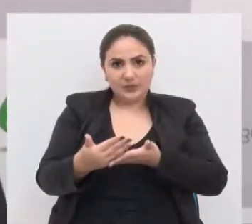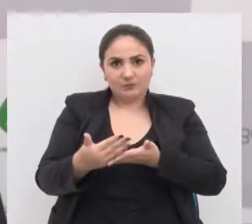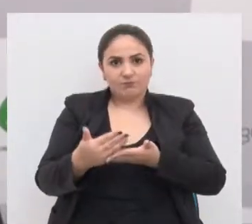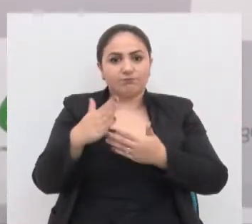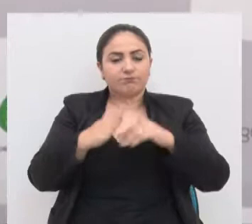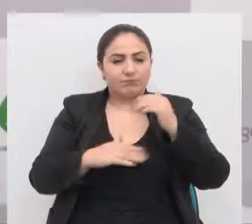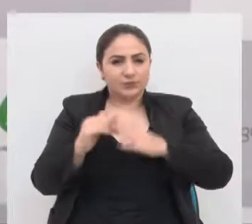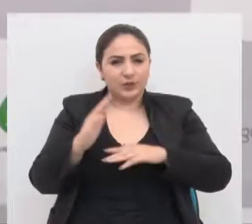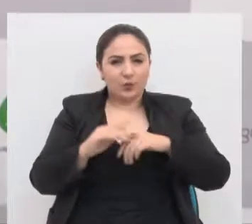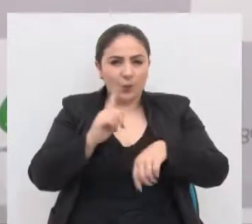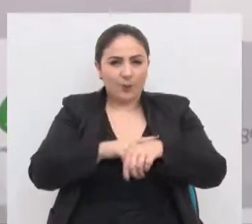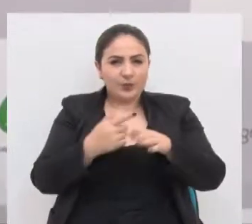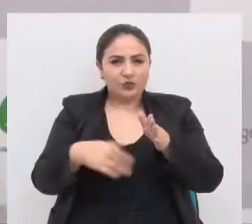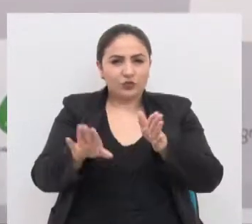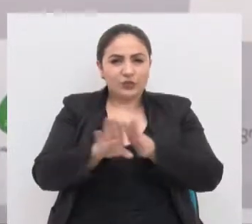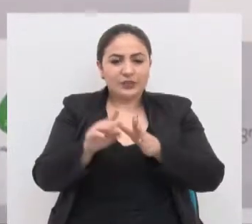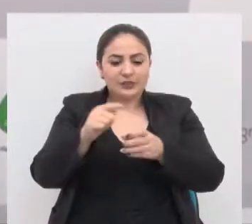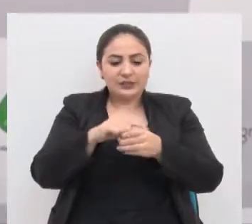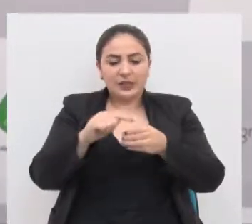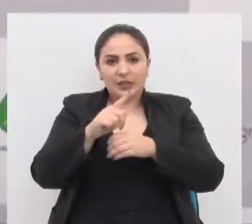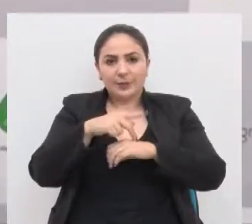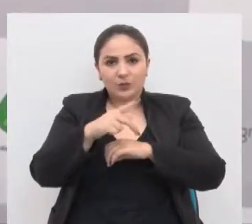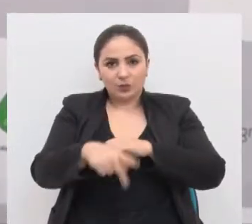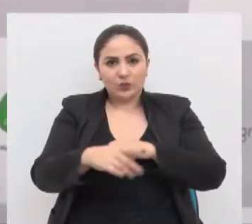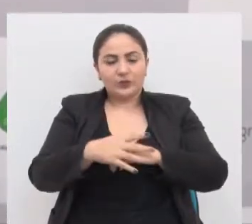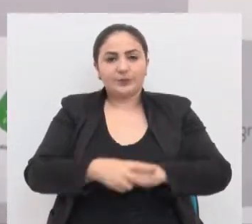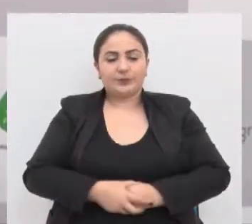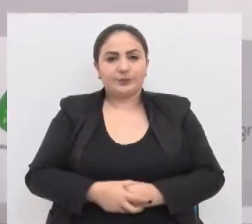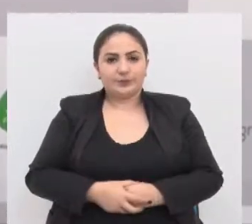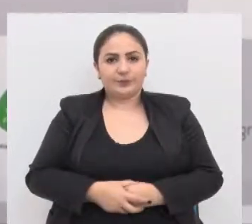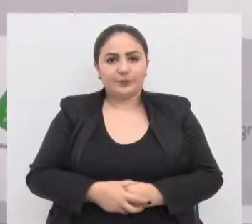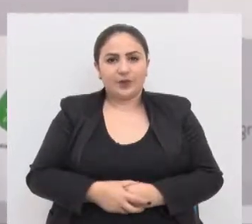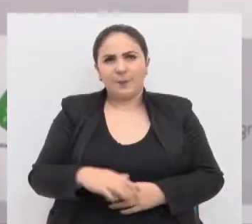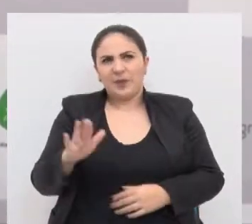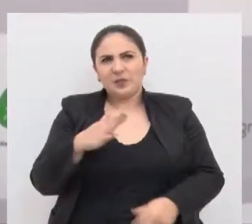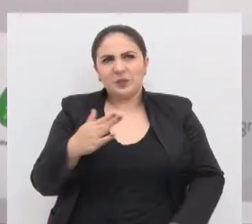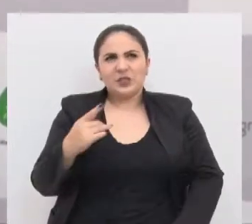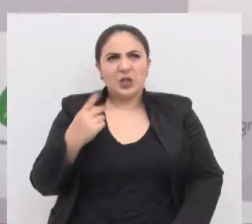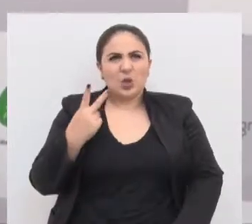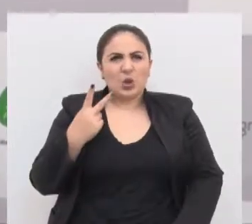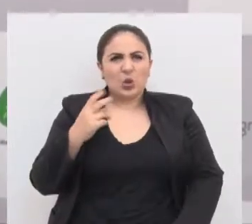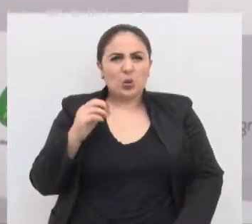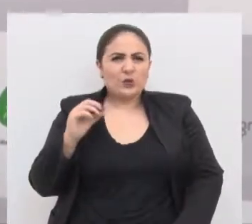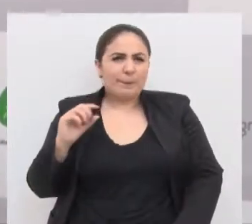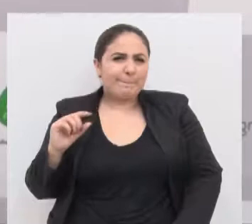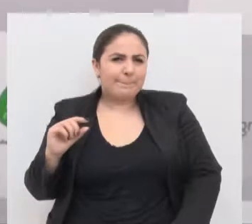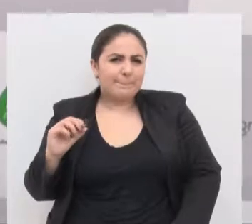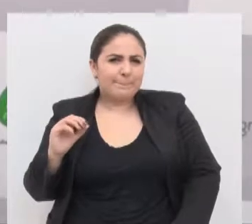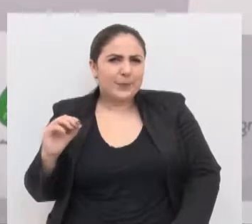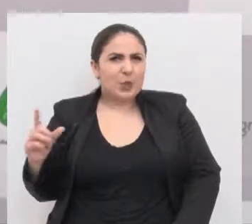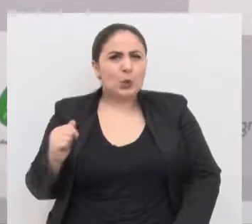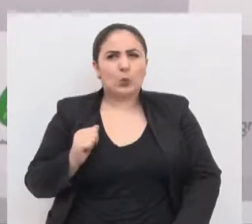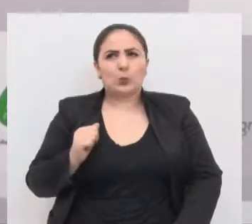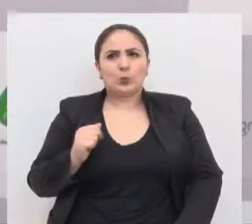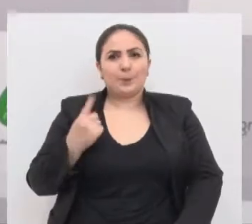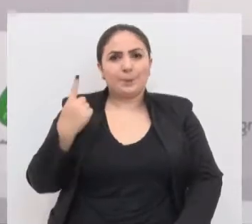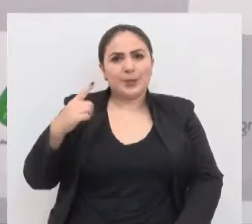a praticar quando cheguei na cidade, no meados de